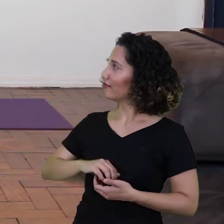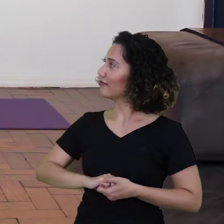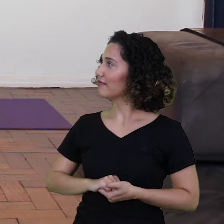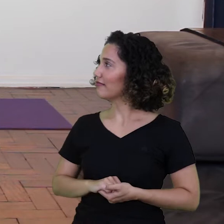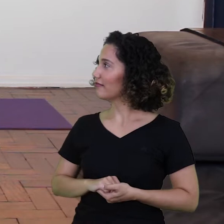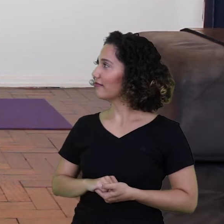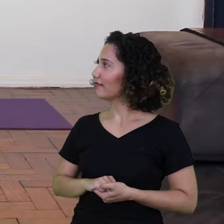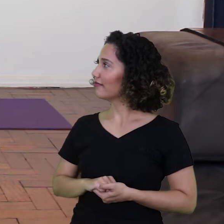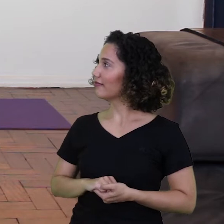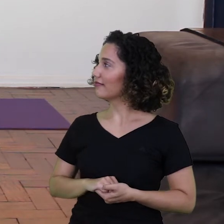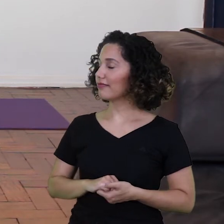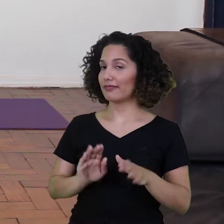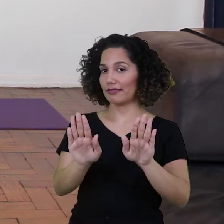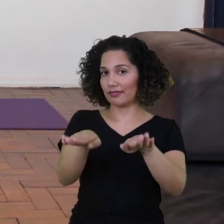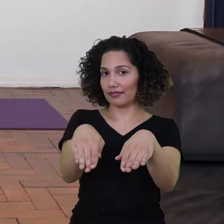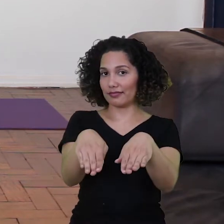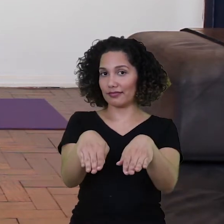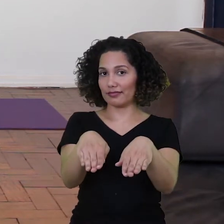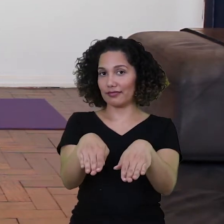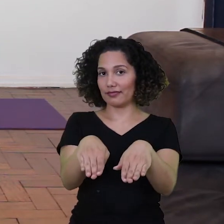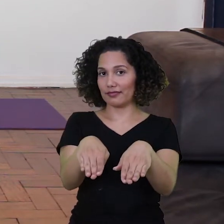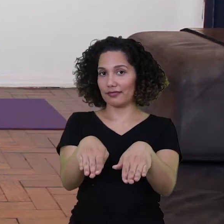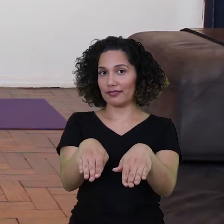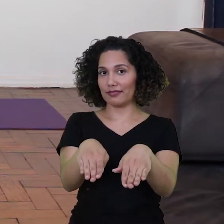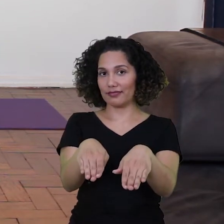leva os dedos dos pés para frente.